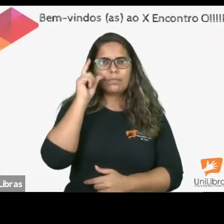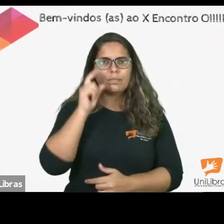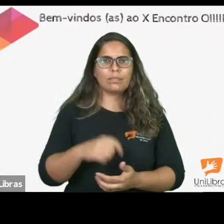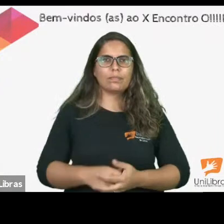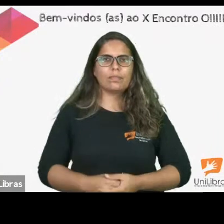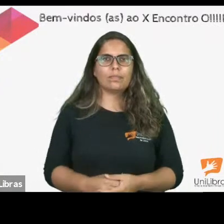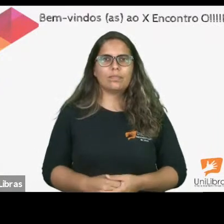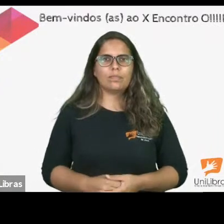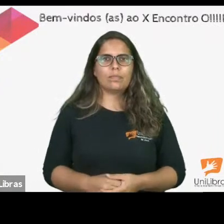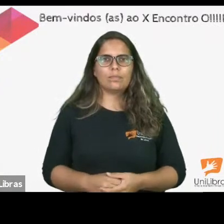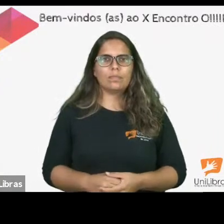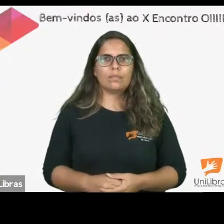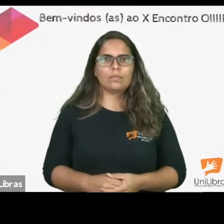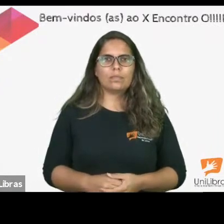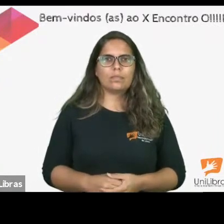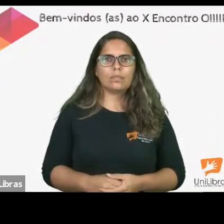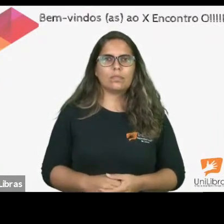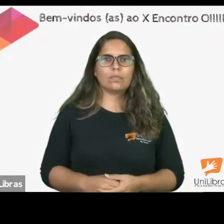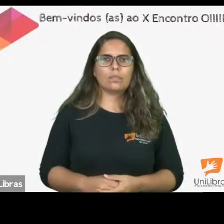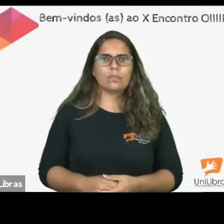É.